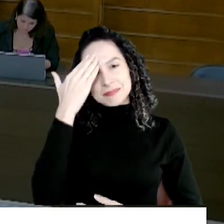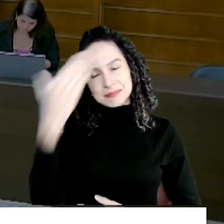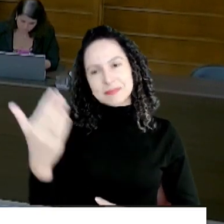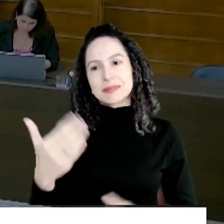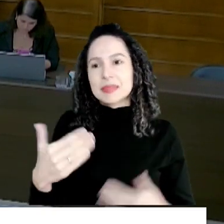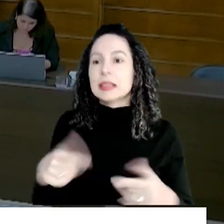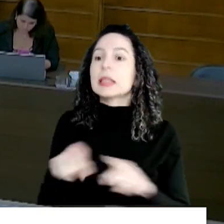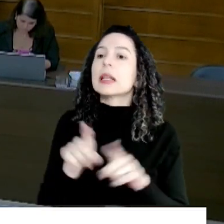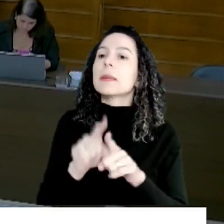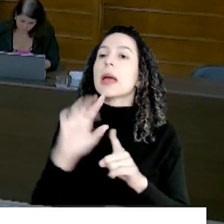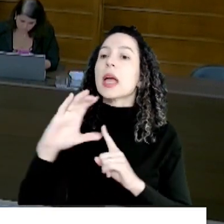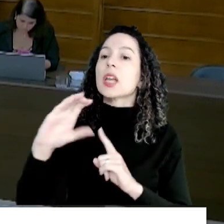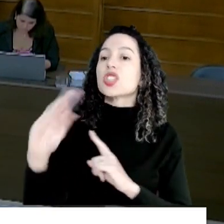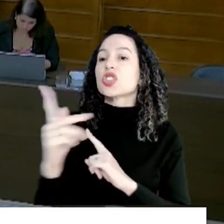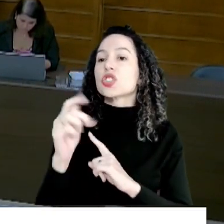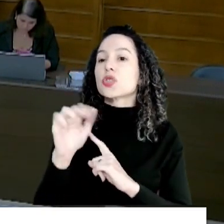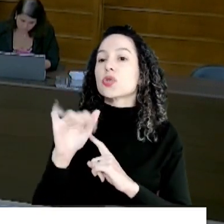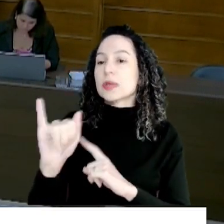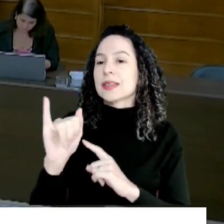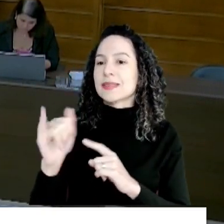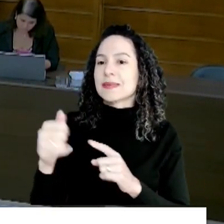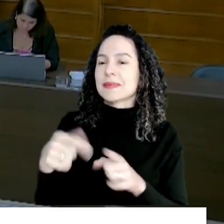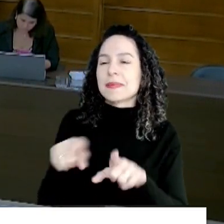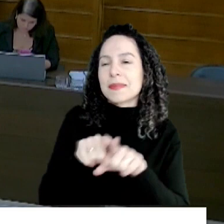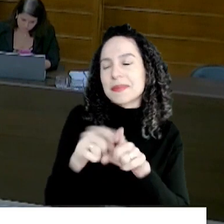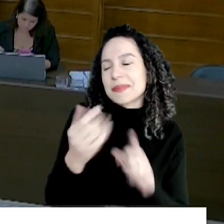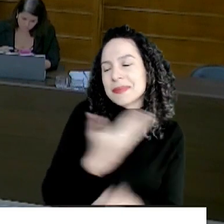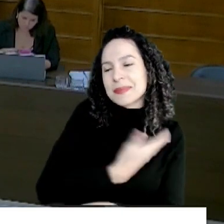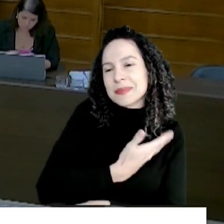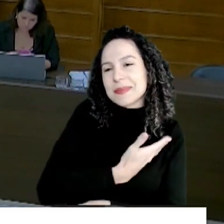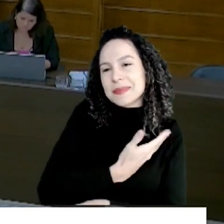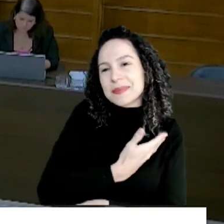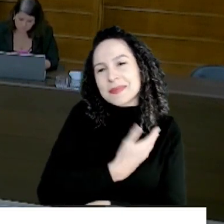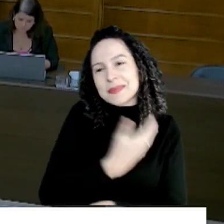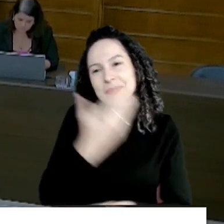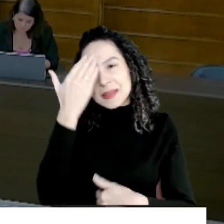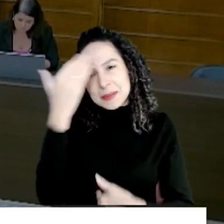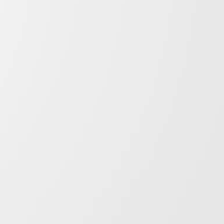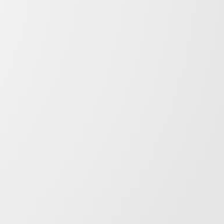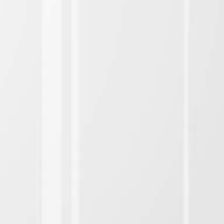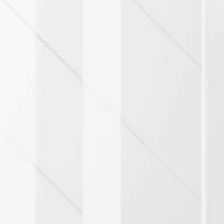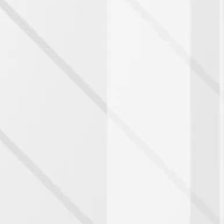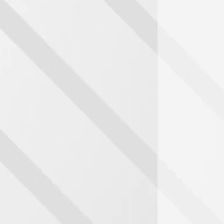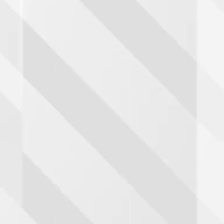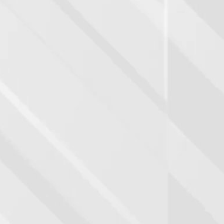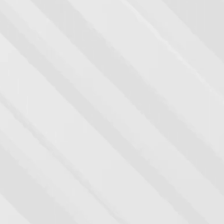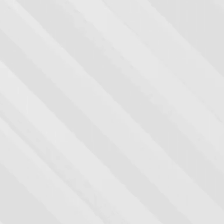Chuí, nosso parceiro, nosso amigo. Nos honraram nesta manhã.